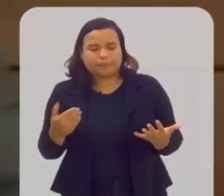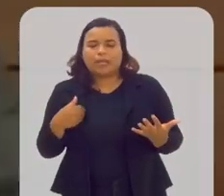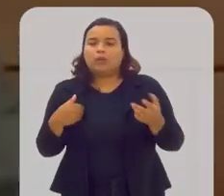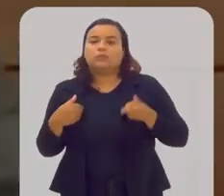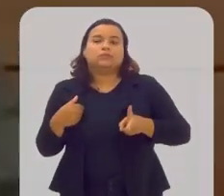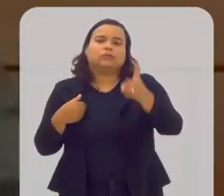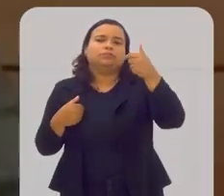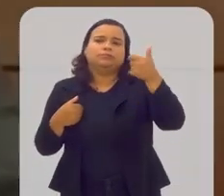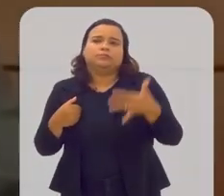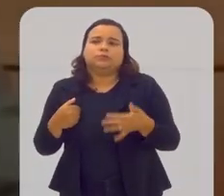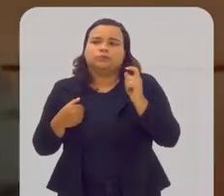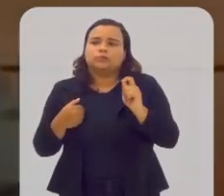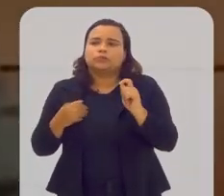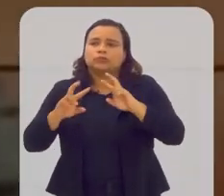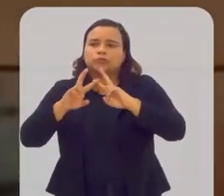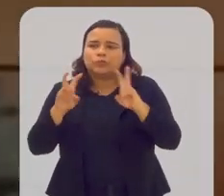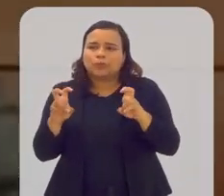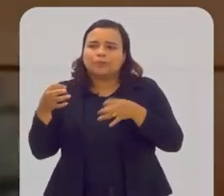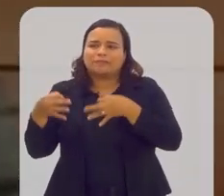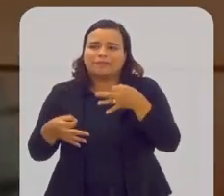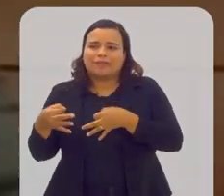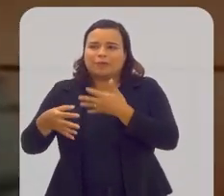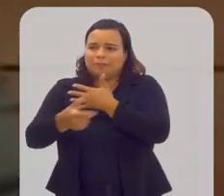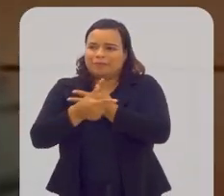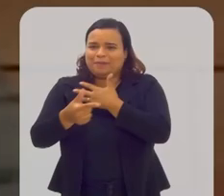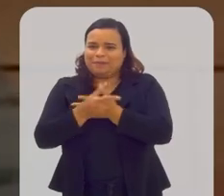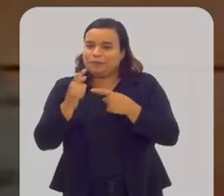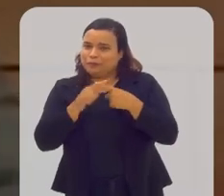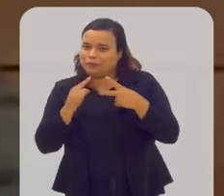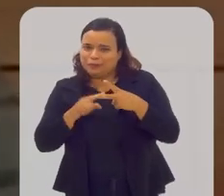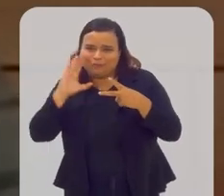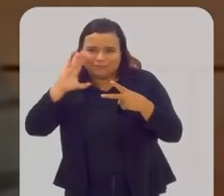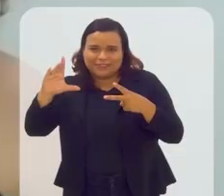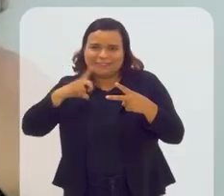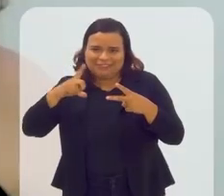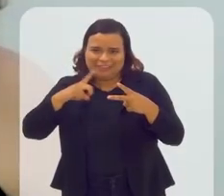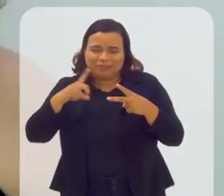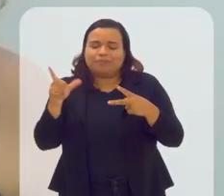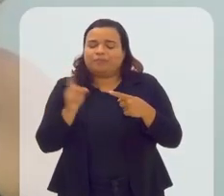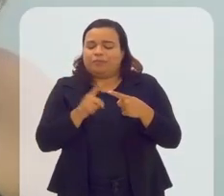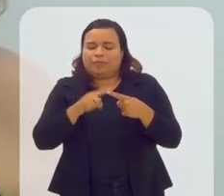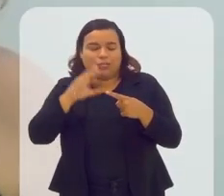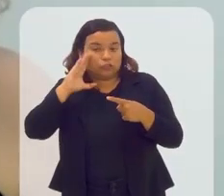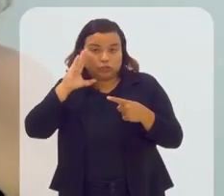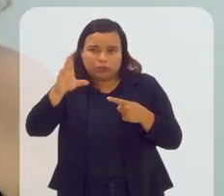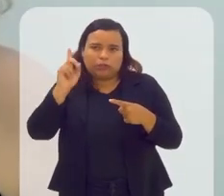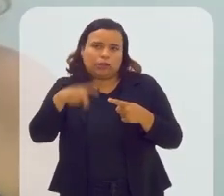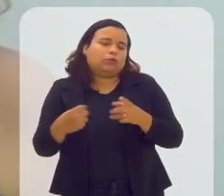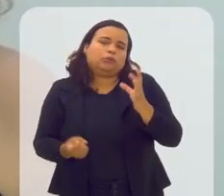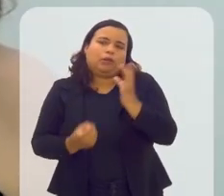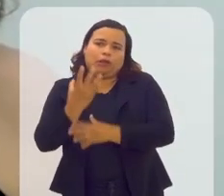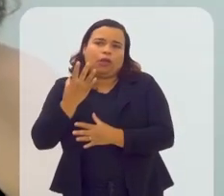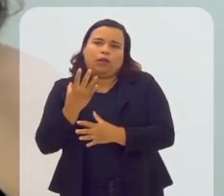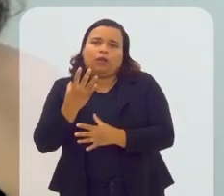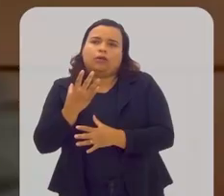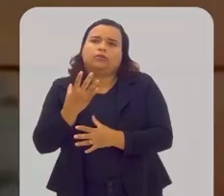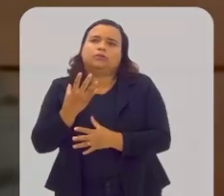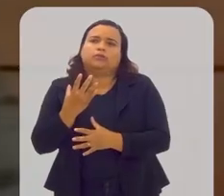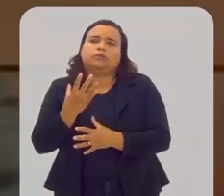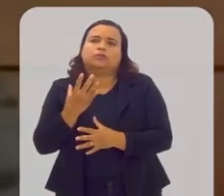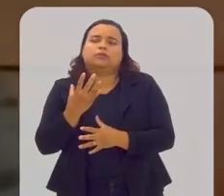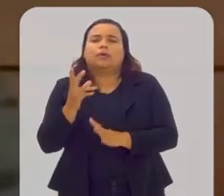Eu sempre reforço muito a questão do Fórum, que eu acho que ele tem dois papéis principais. Um papel direto, que é a